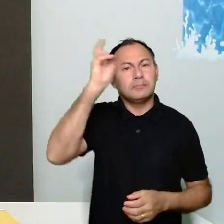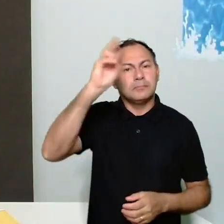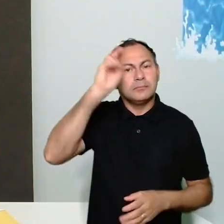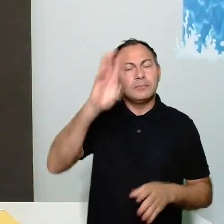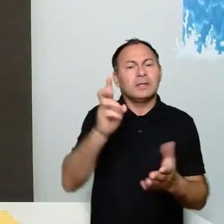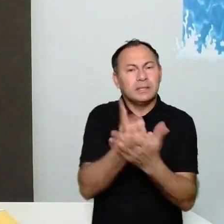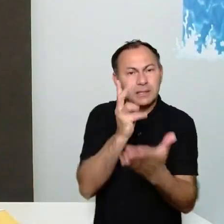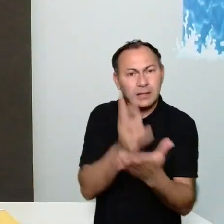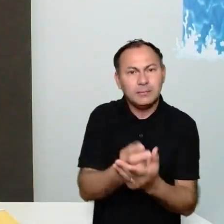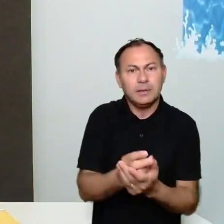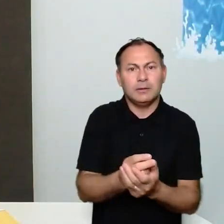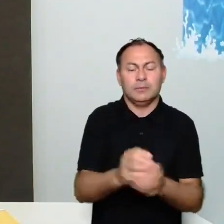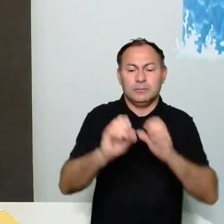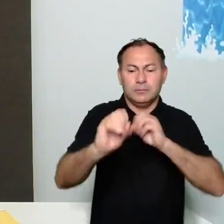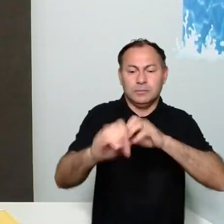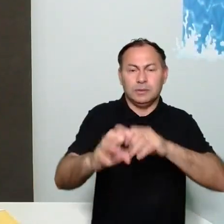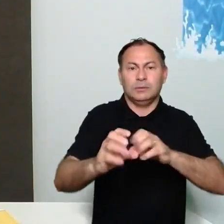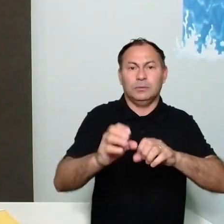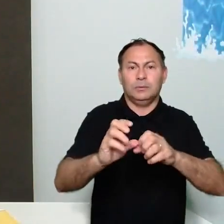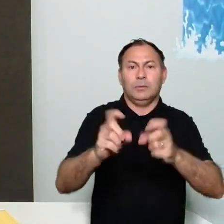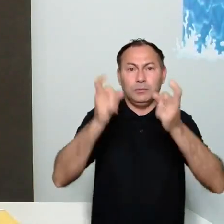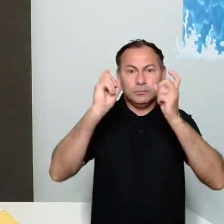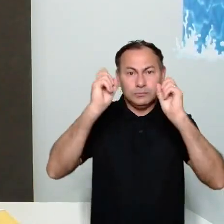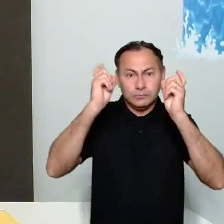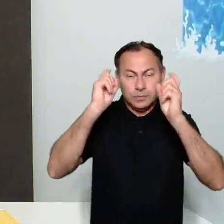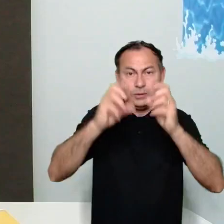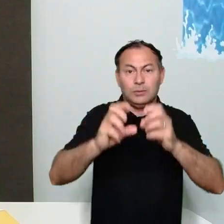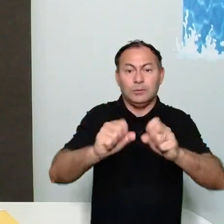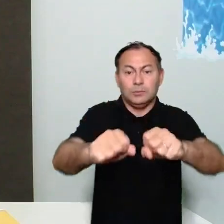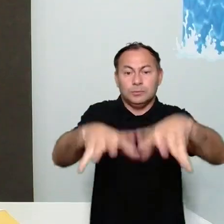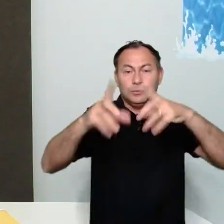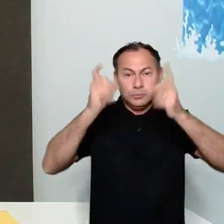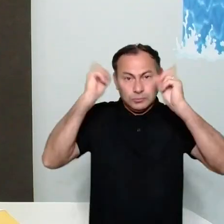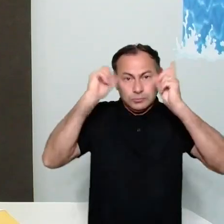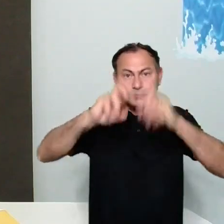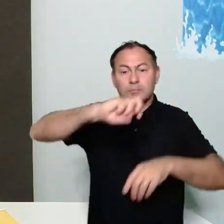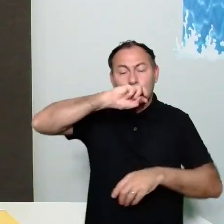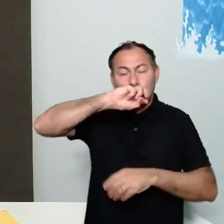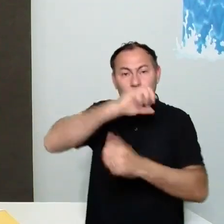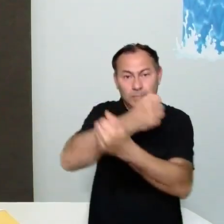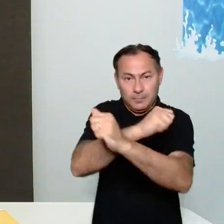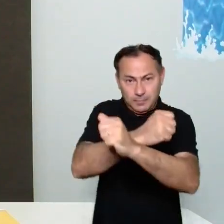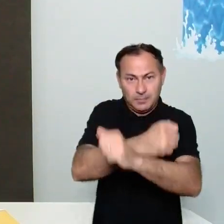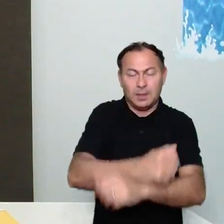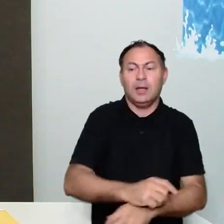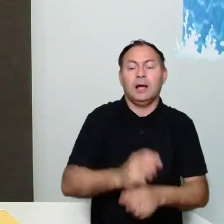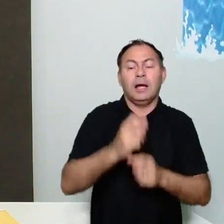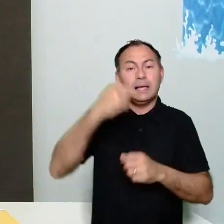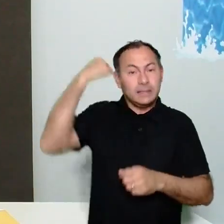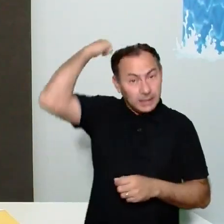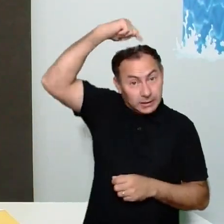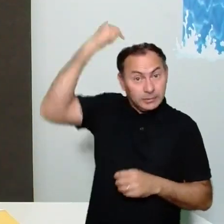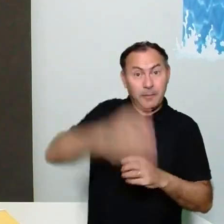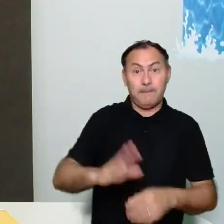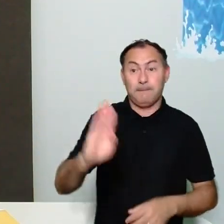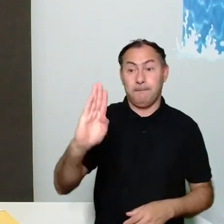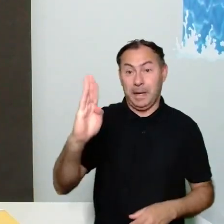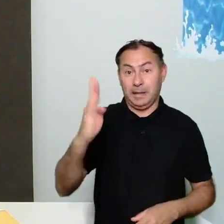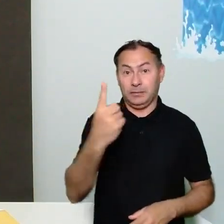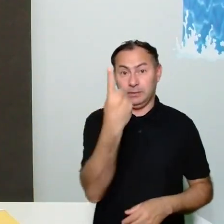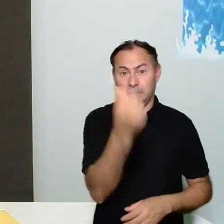Recordando sempre o ensinamento do concílio sobre a vocação universal à santidade, Bento